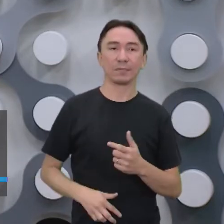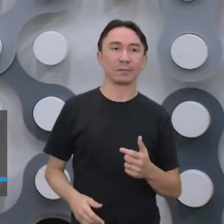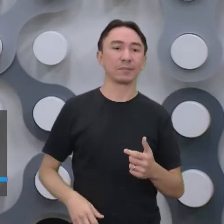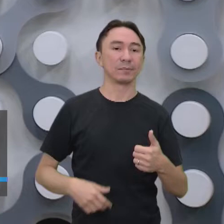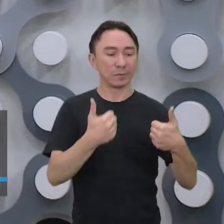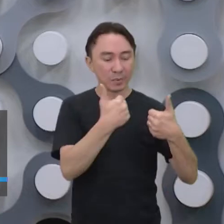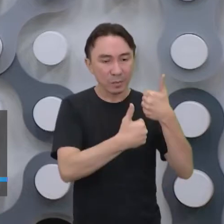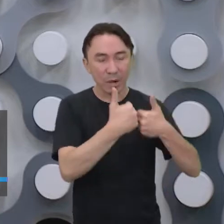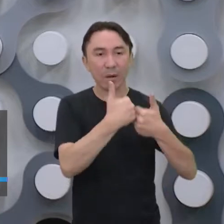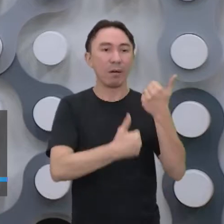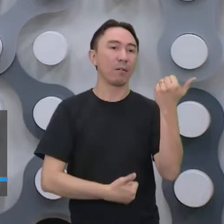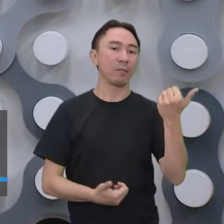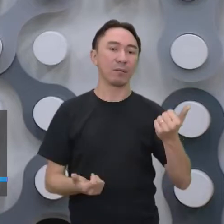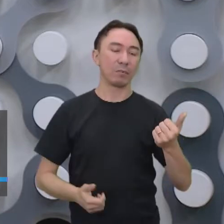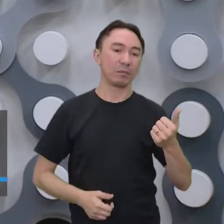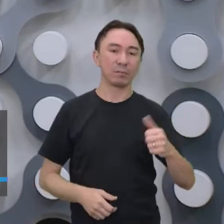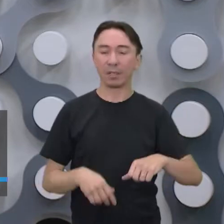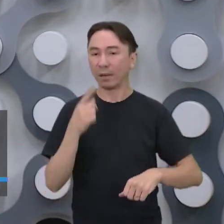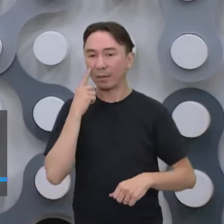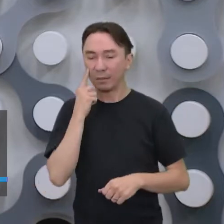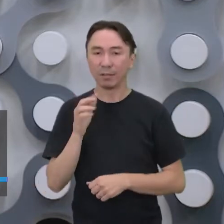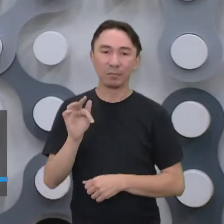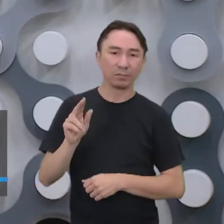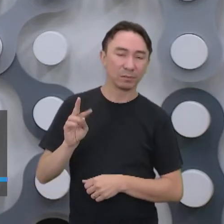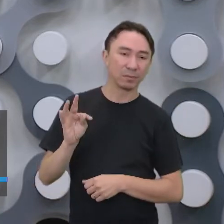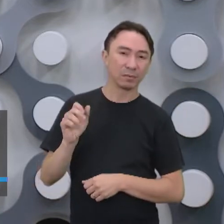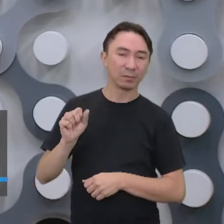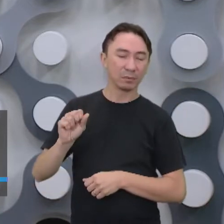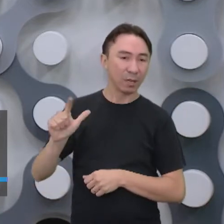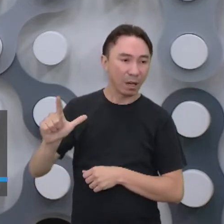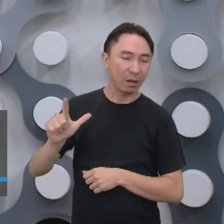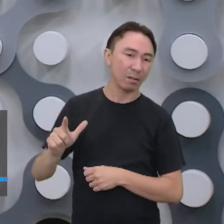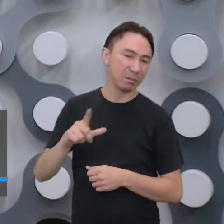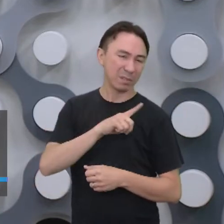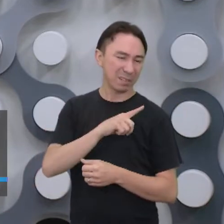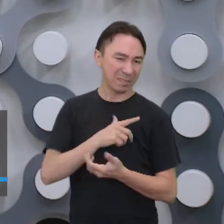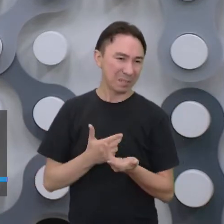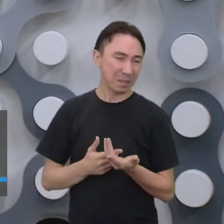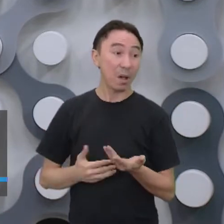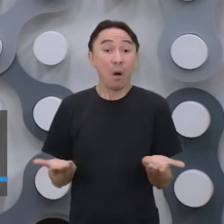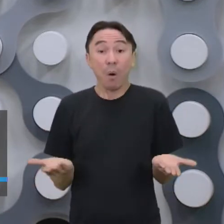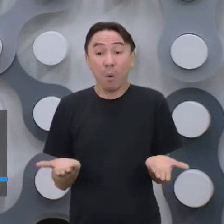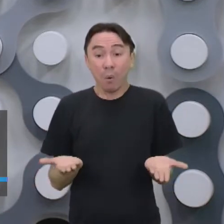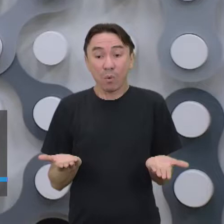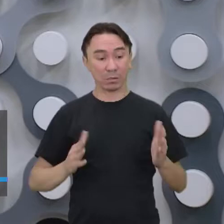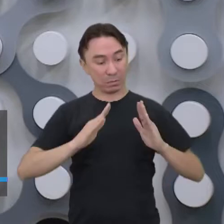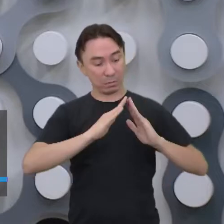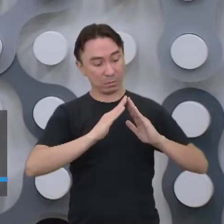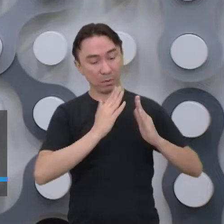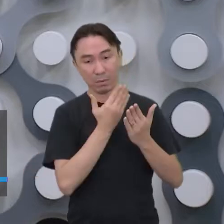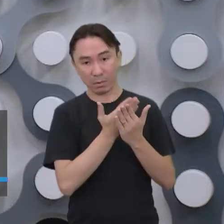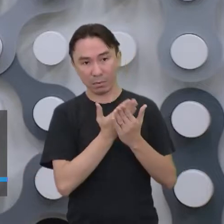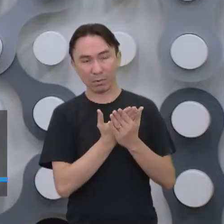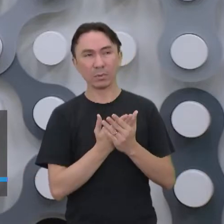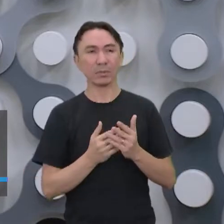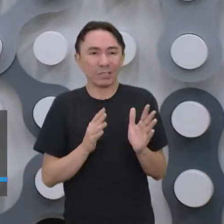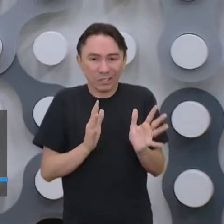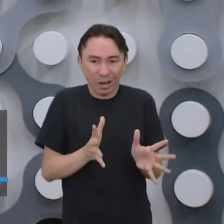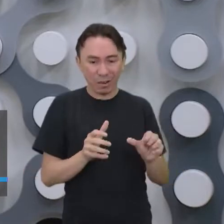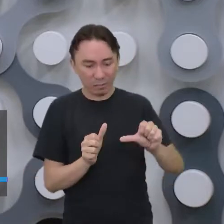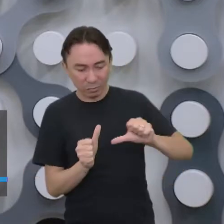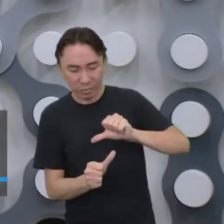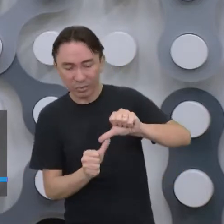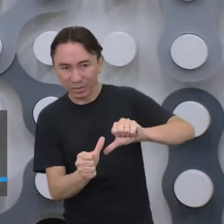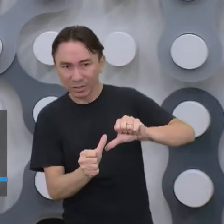futebol, o futsal, mas será que com essa mudança que já temos hoje na escola, esse quadro vai